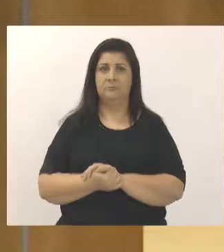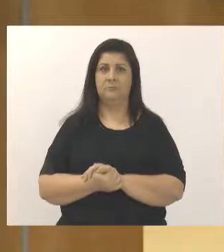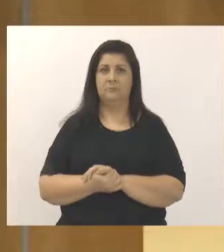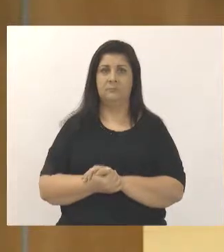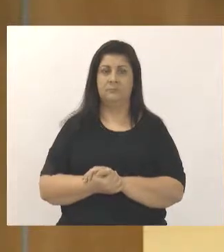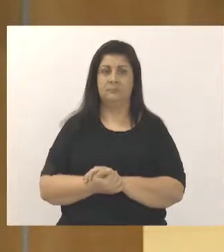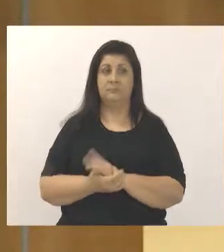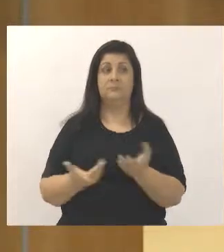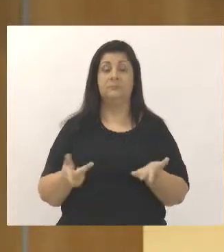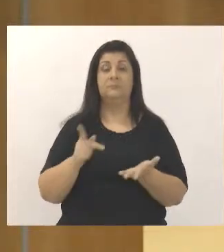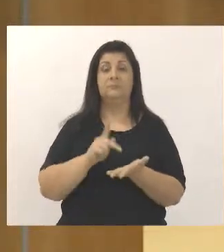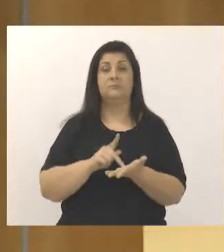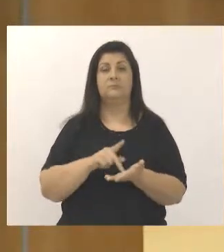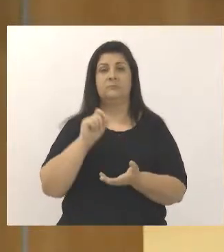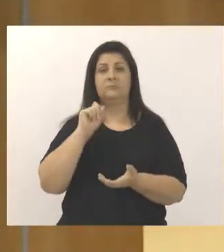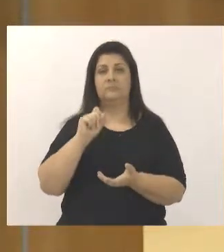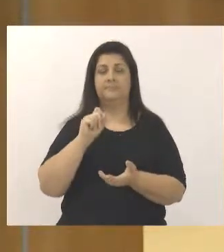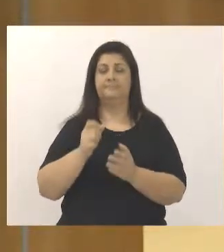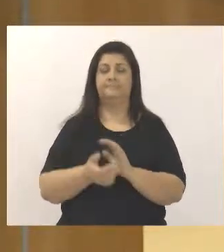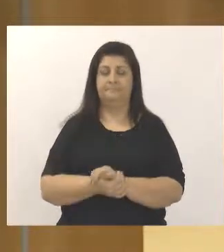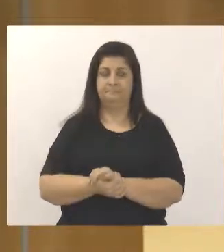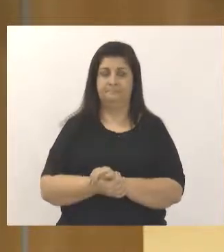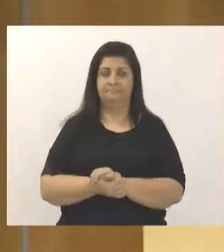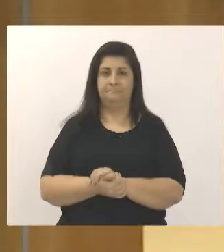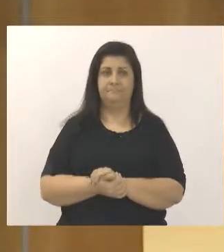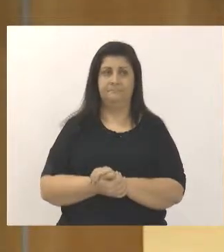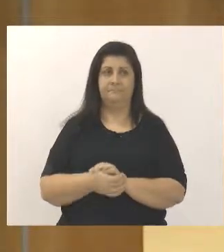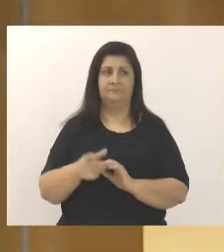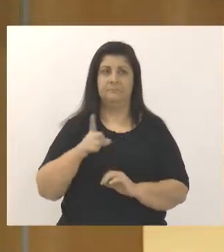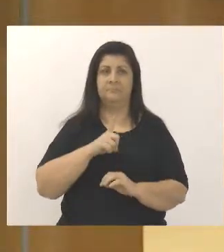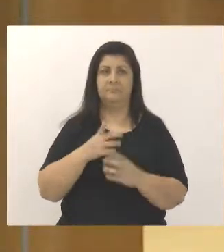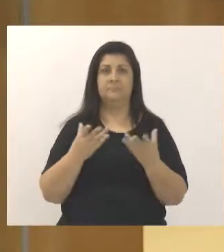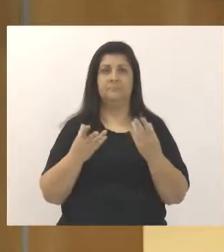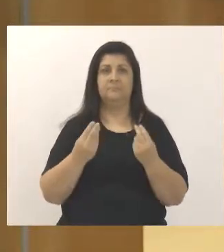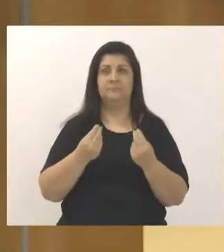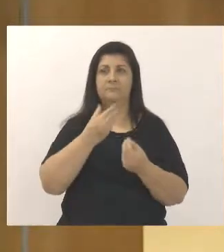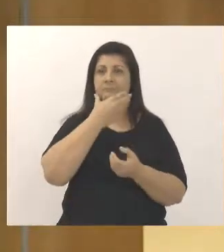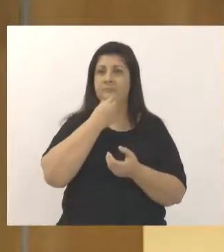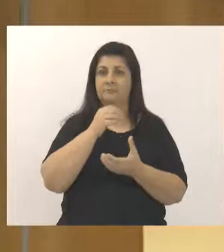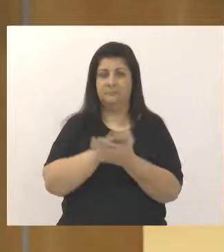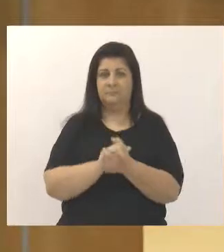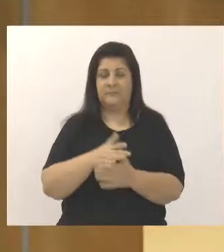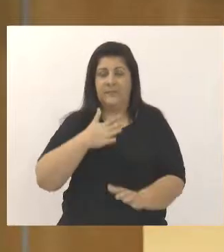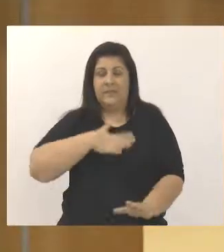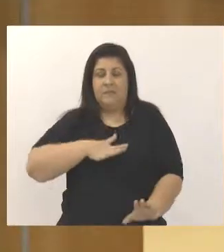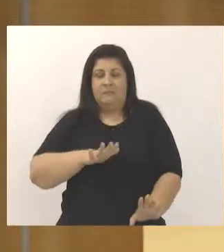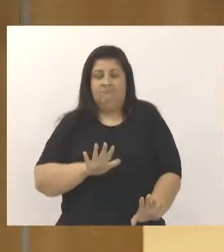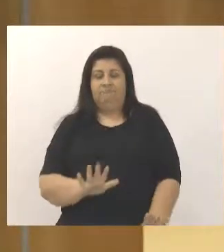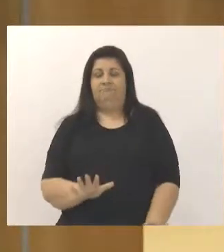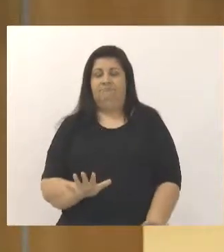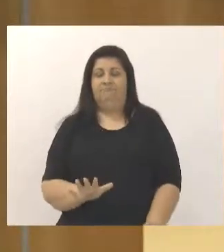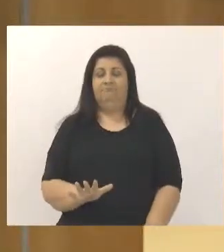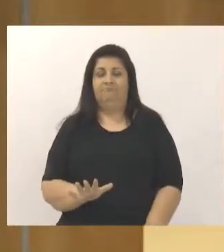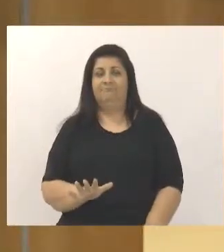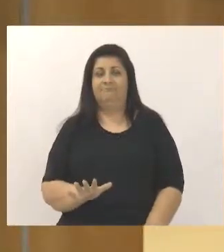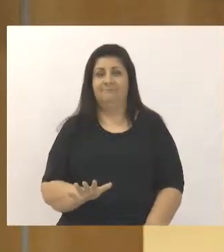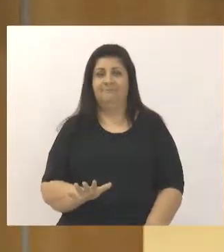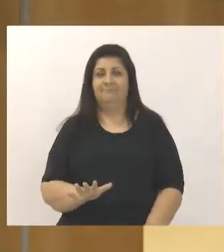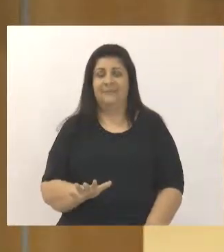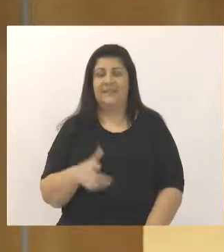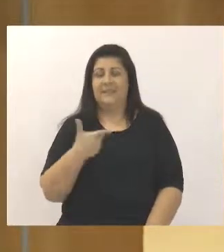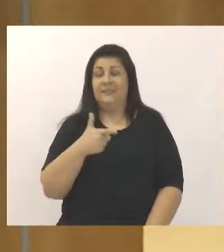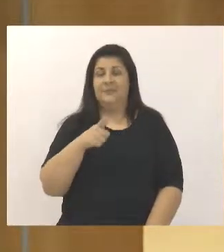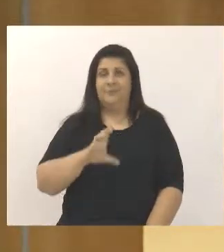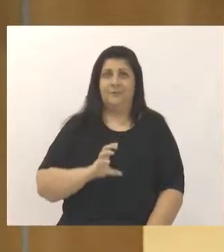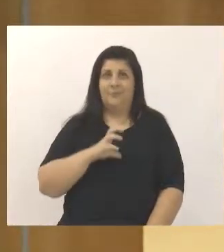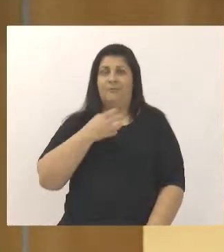E a verdade é o seguinte, tem muitos maridos que não gostam, que ele não tem coragem